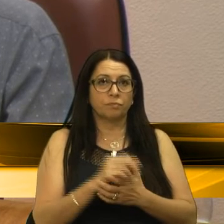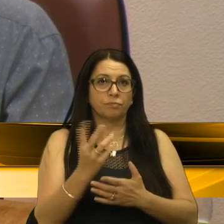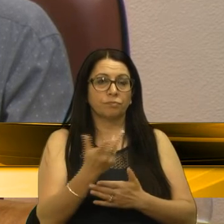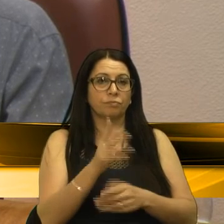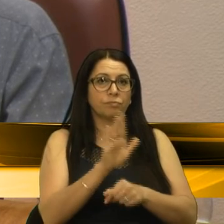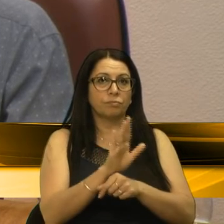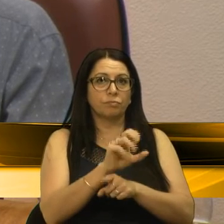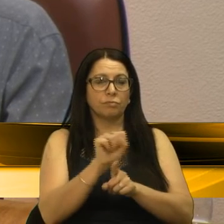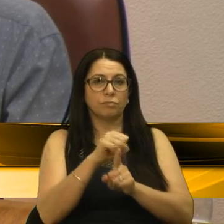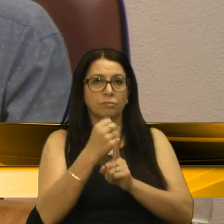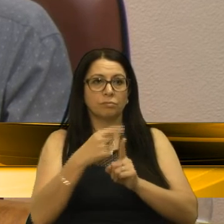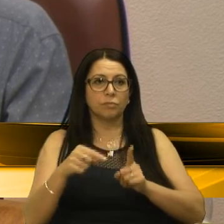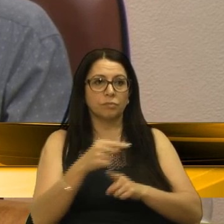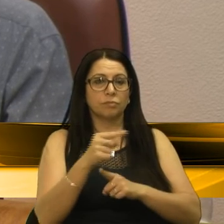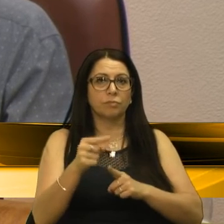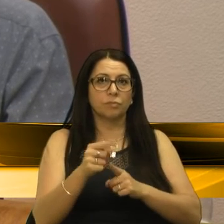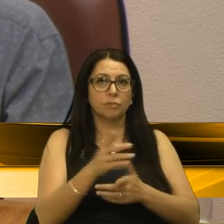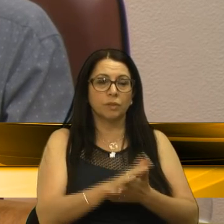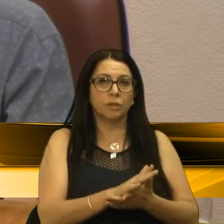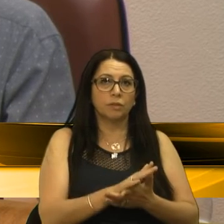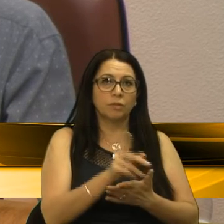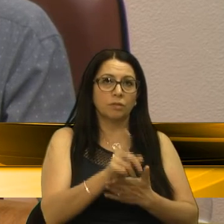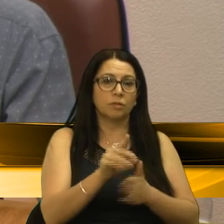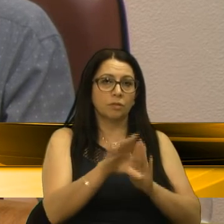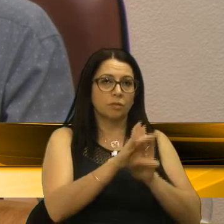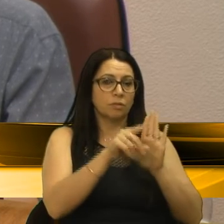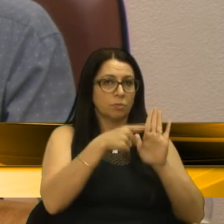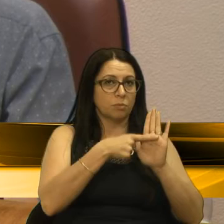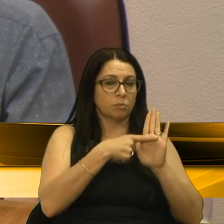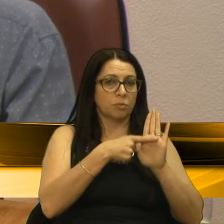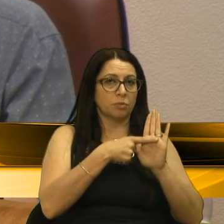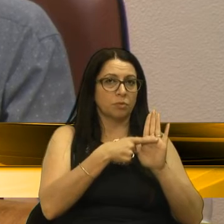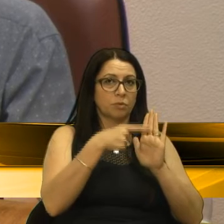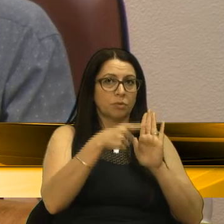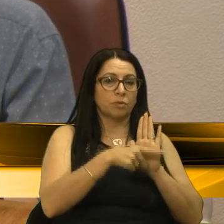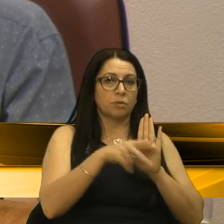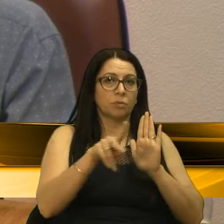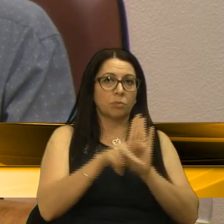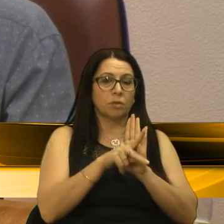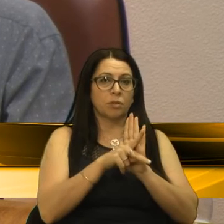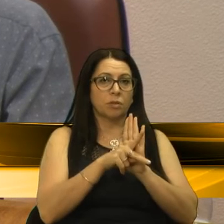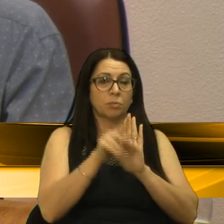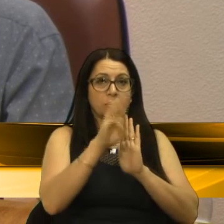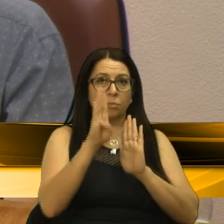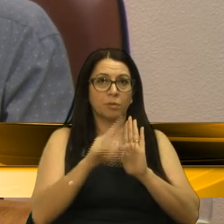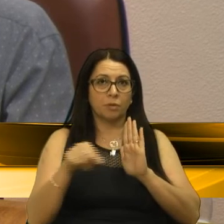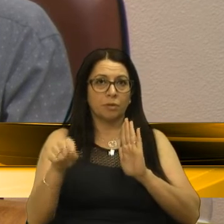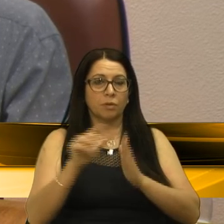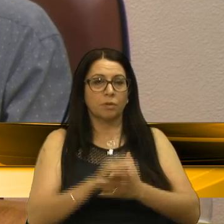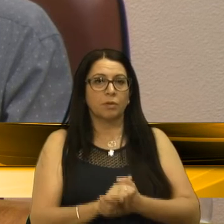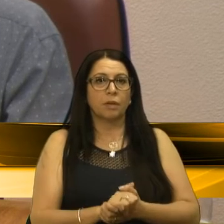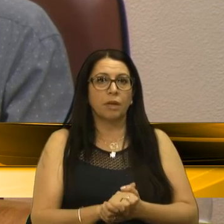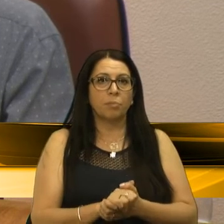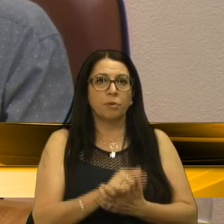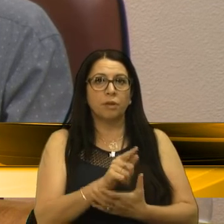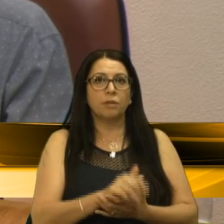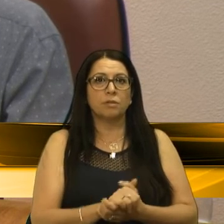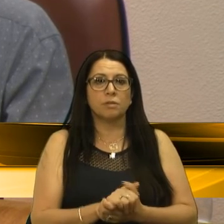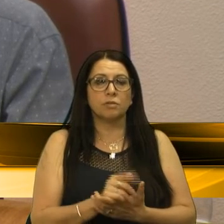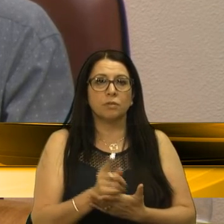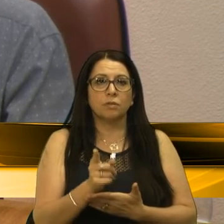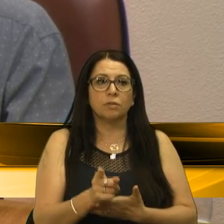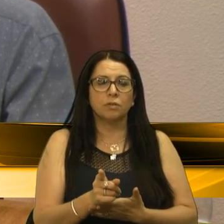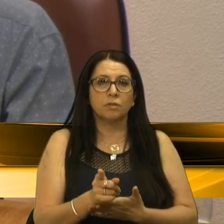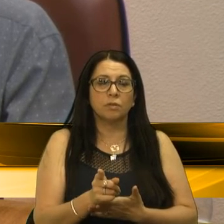assistentes ou oponentes. Conforme inciso 1º supra, a própria União refuta esta